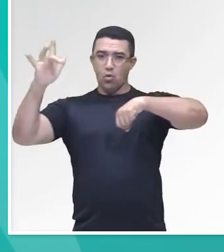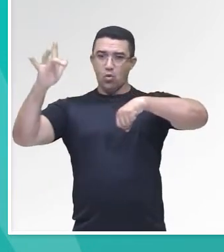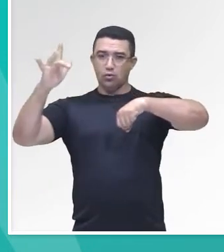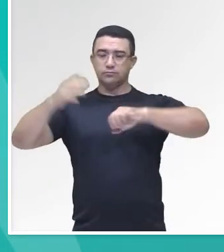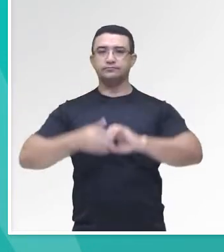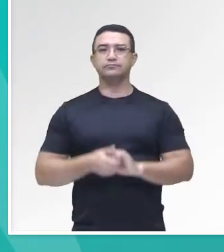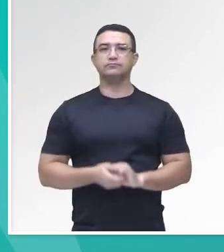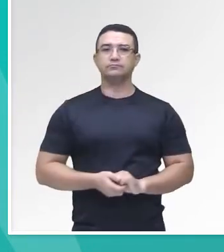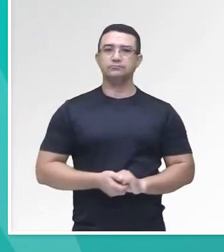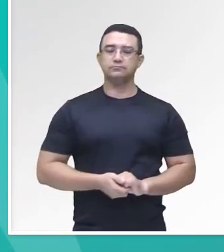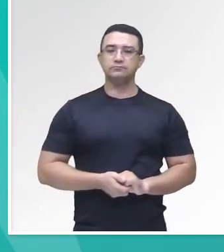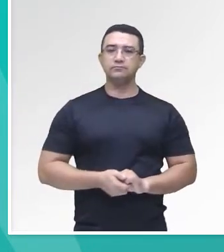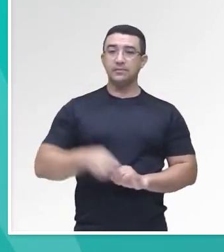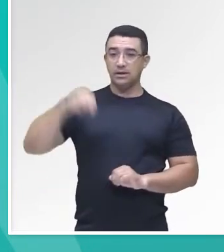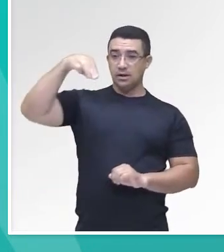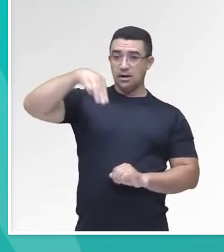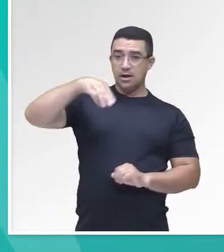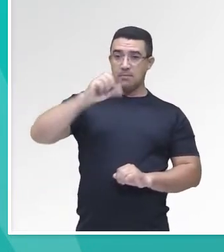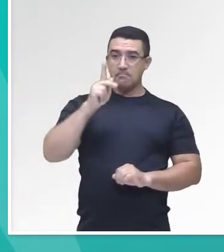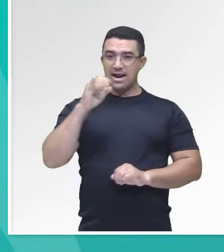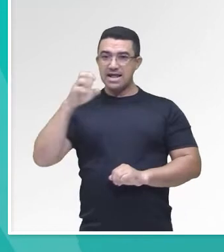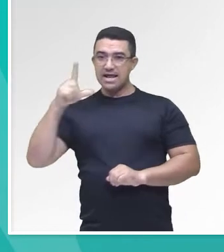Marília nadava em ouro.